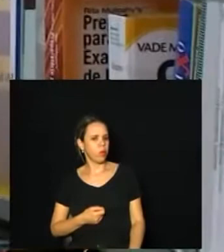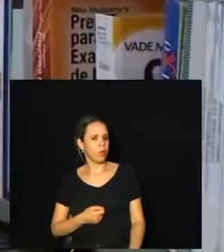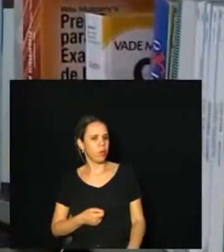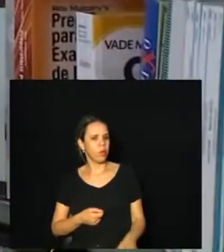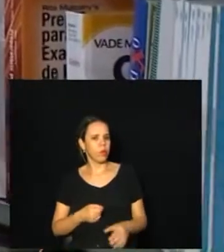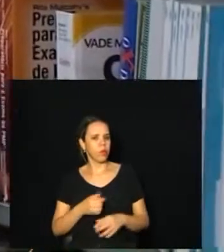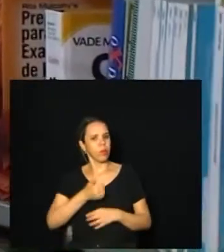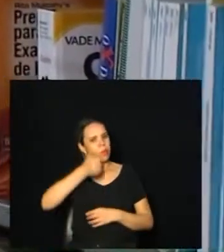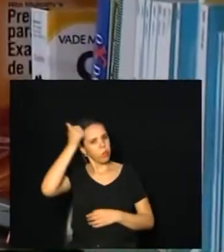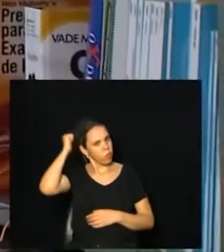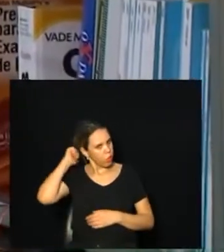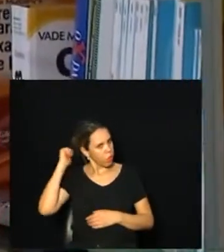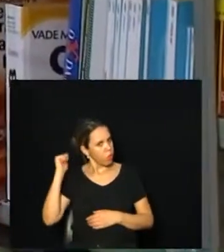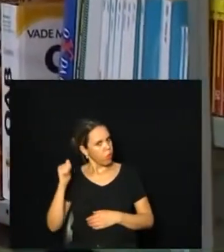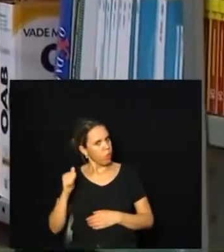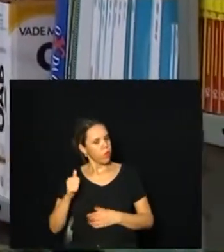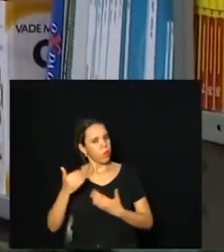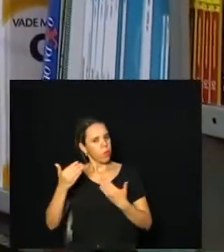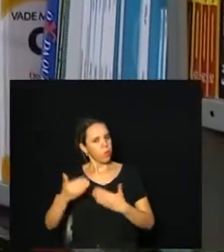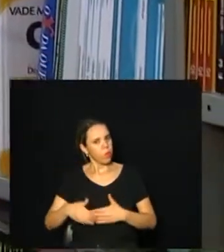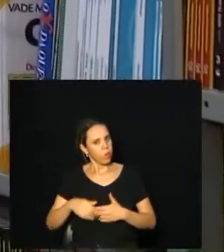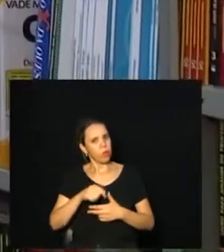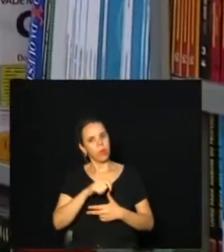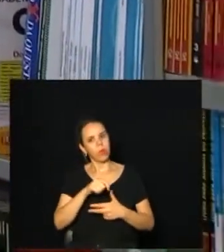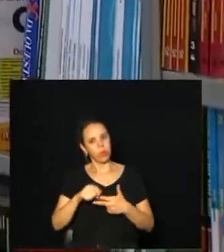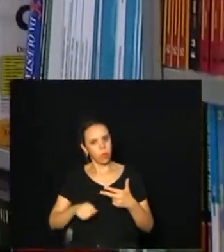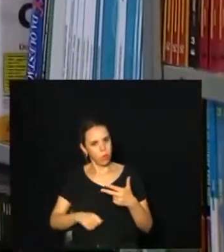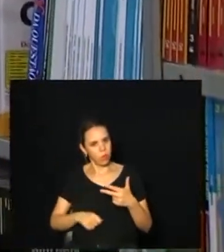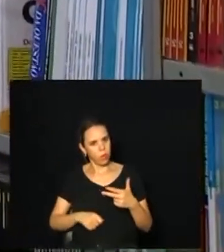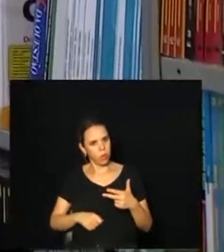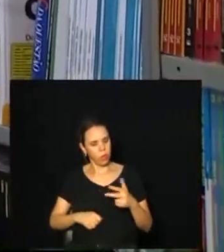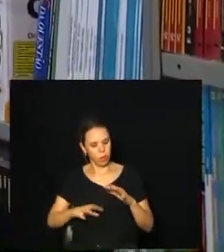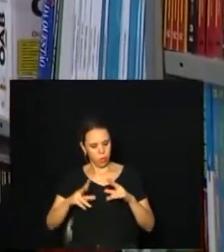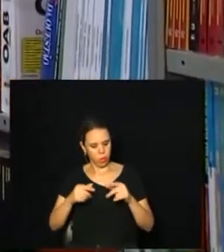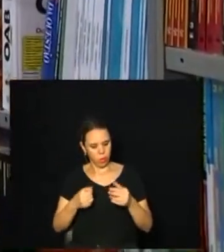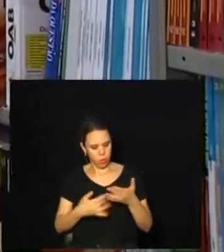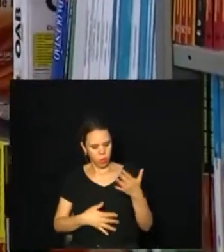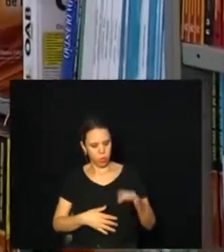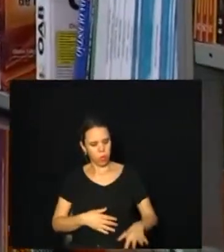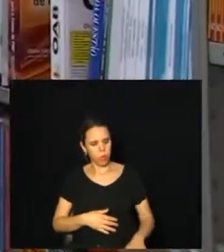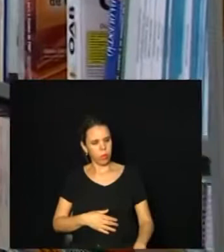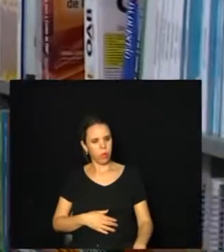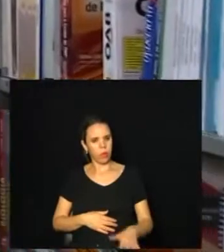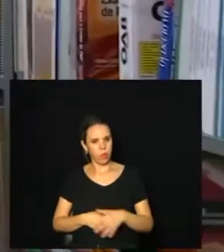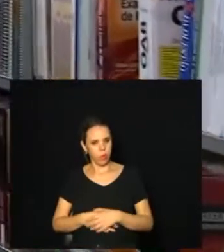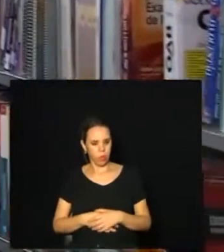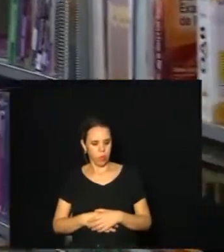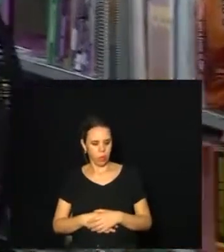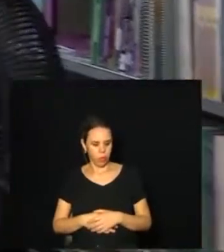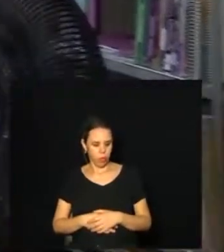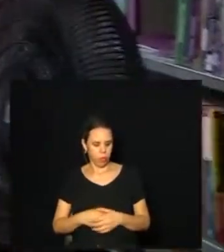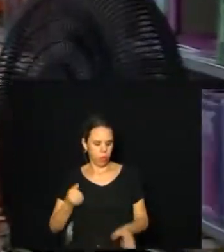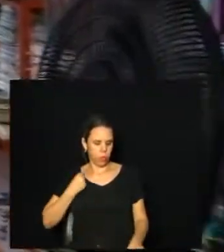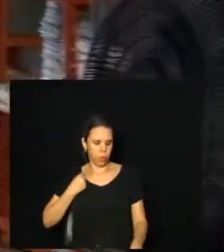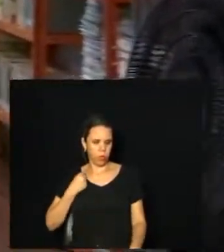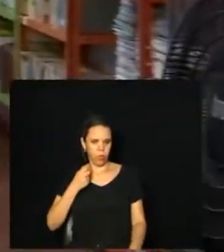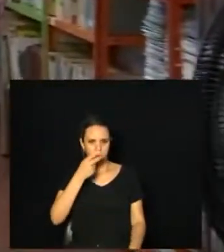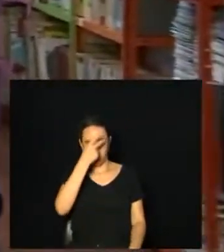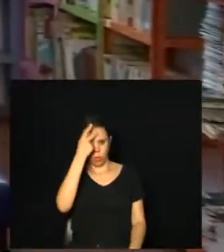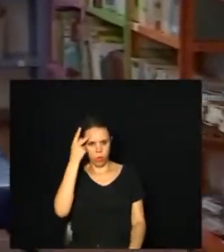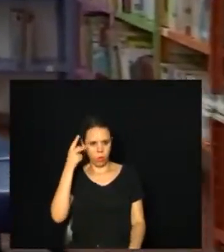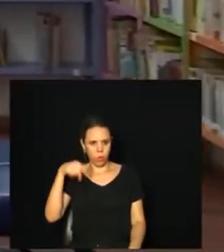prestando vestibular, provas do Enem. Então, todo o material para atender esse vasto número de pessoas